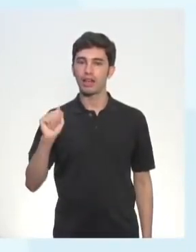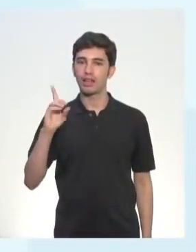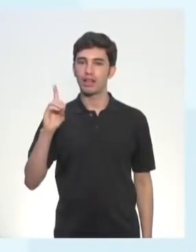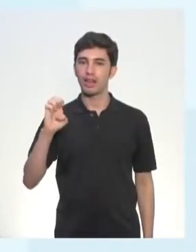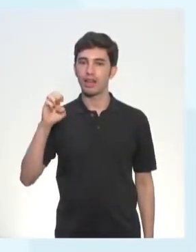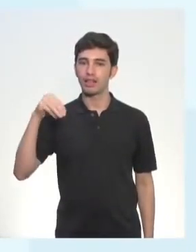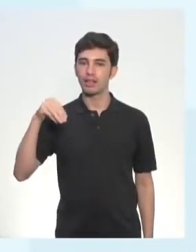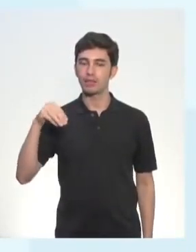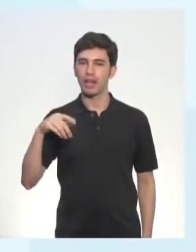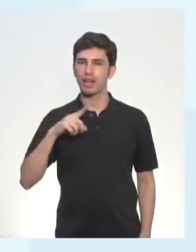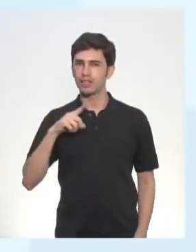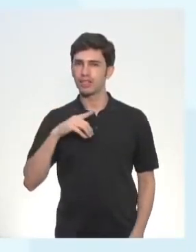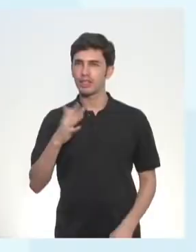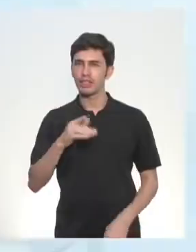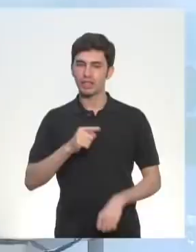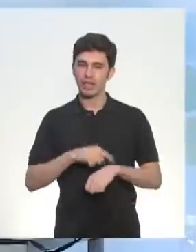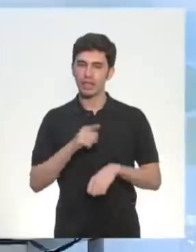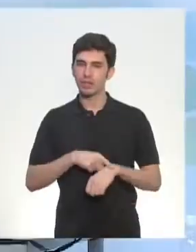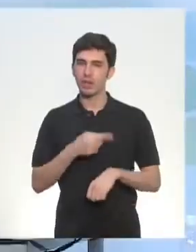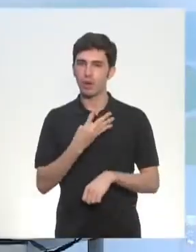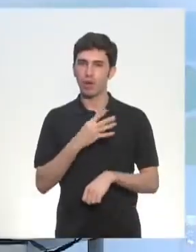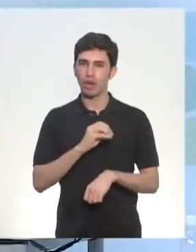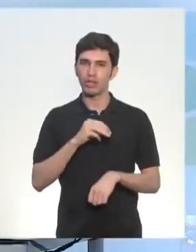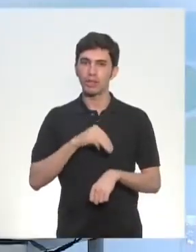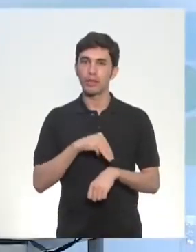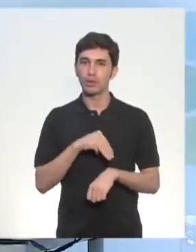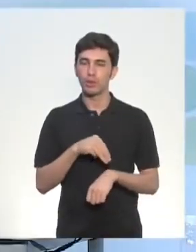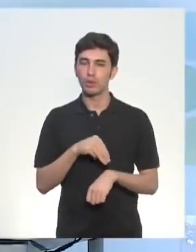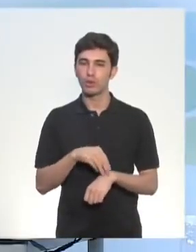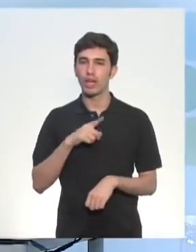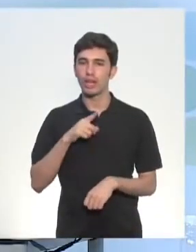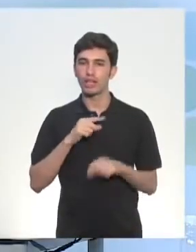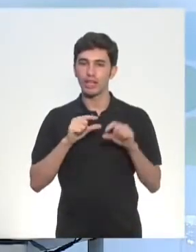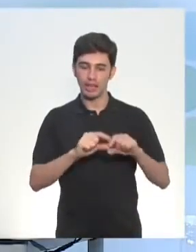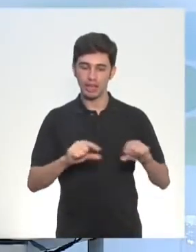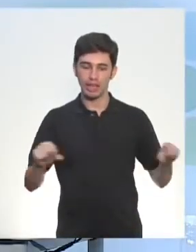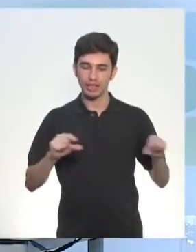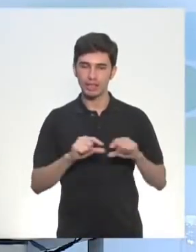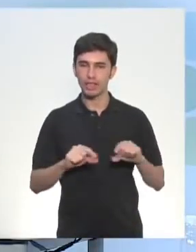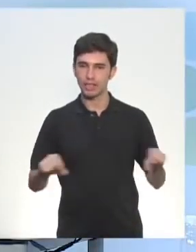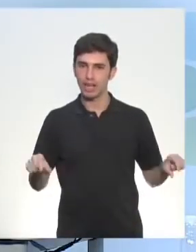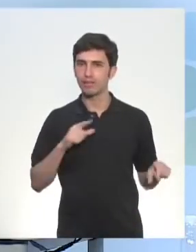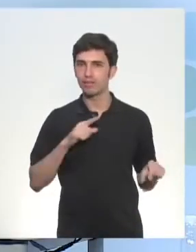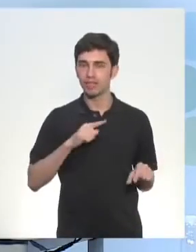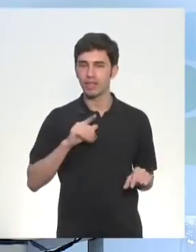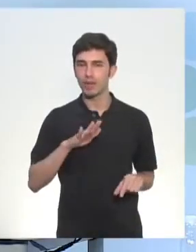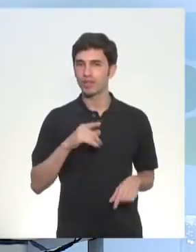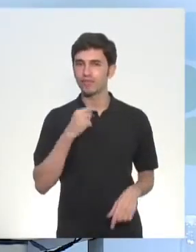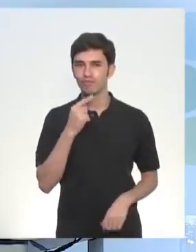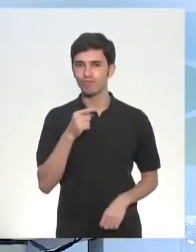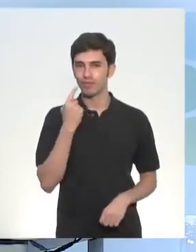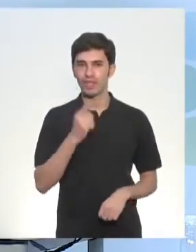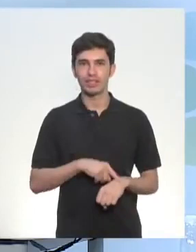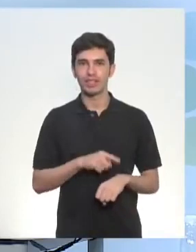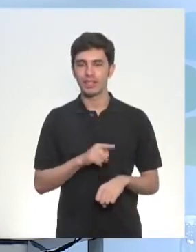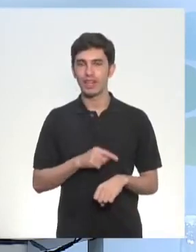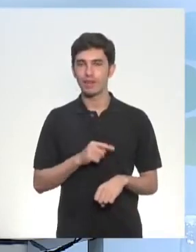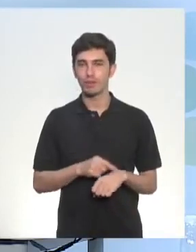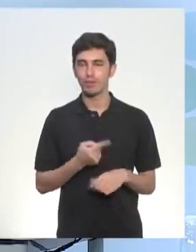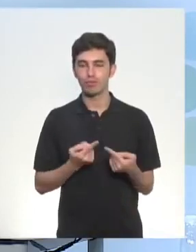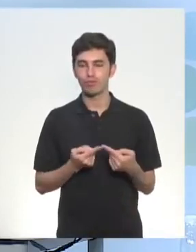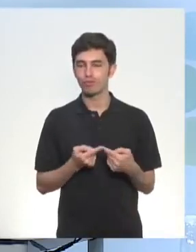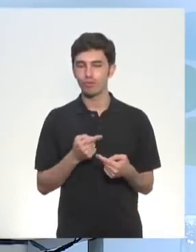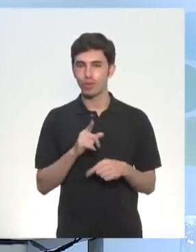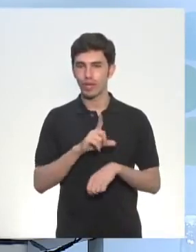tem 40 minutos, acho que, né? Então, só que ele está legendado, só que a gente não consegue passar aqui pela questão de tempo de aula mesmo, mas é uma entrevista bem